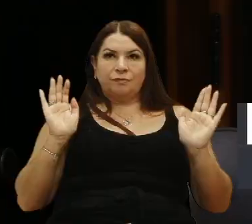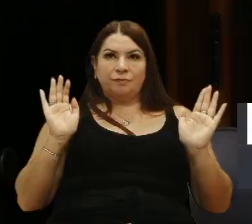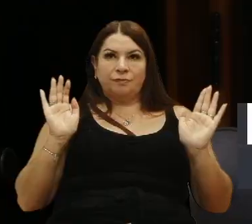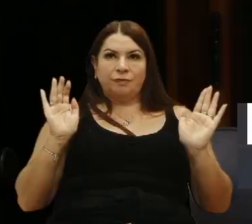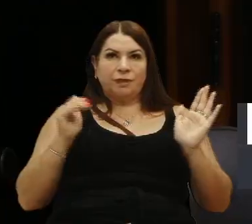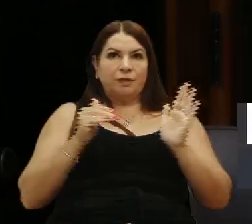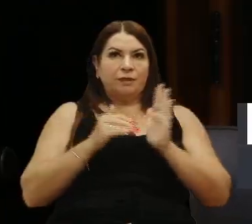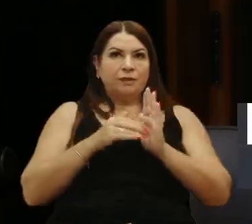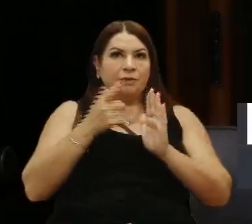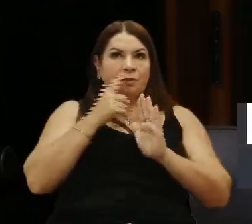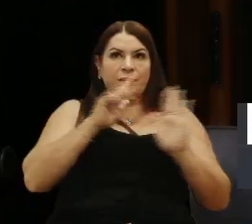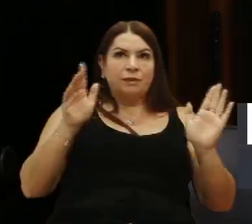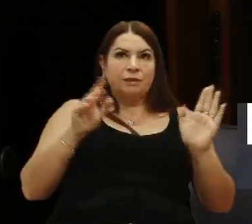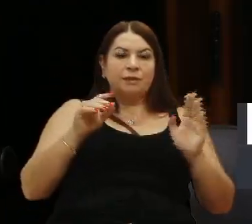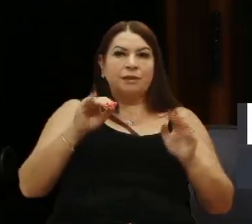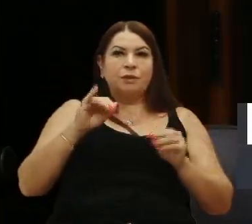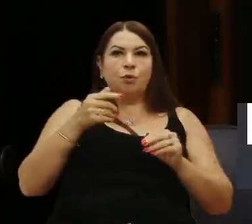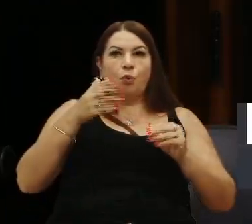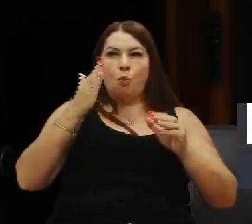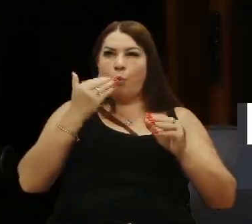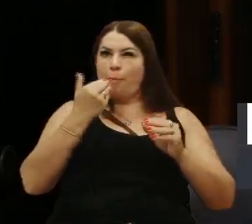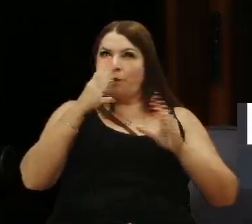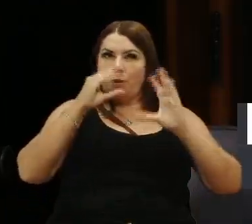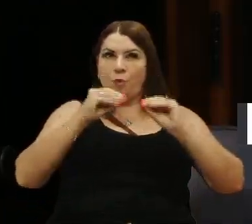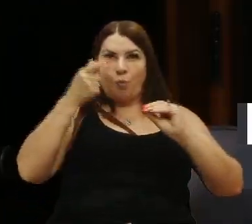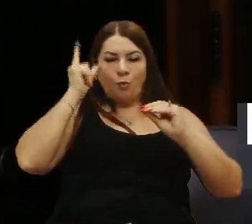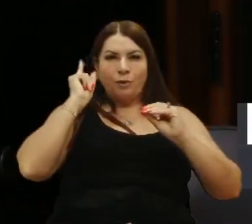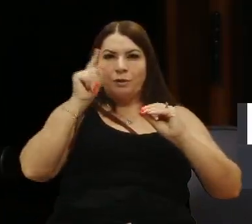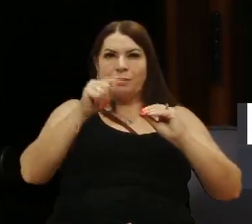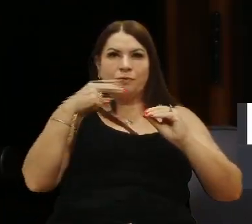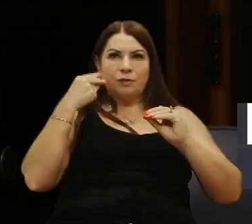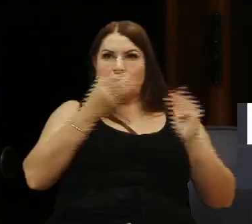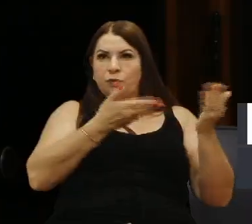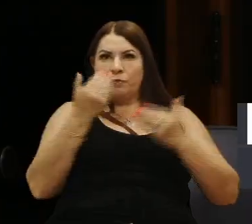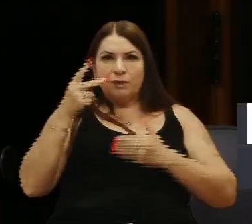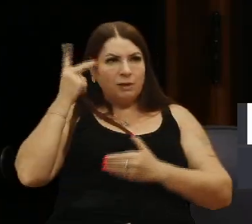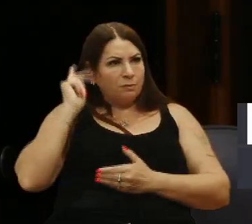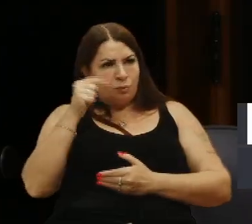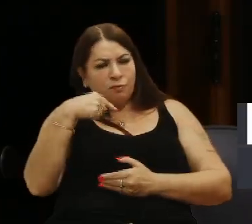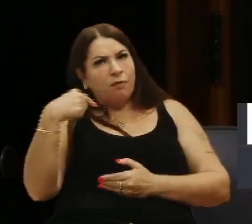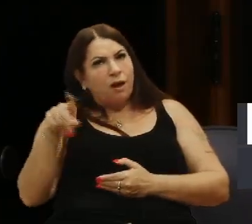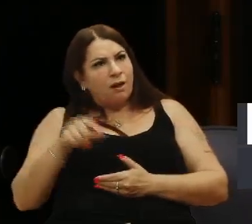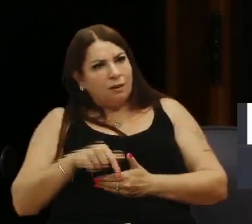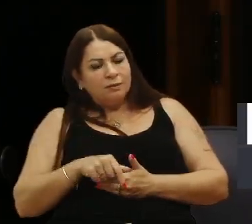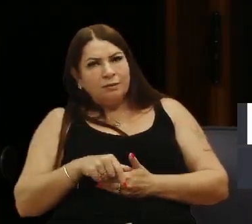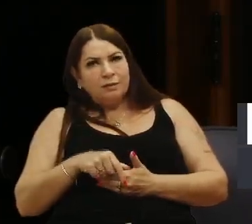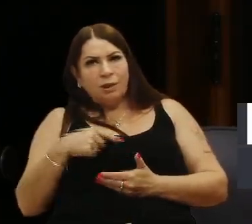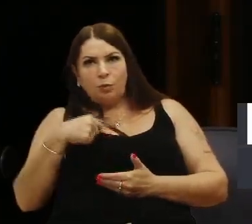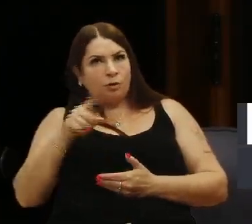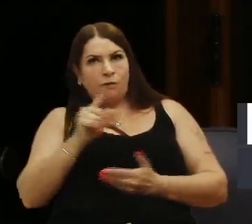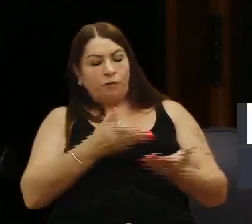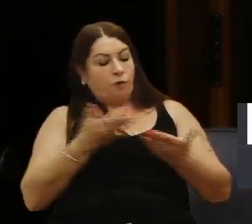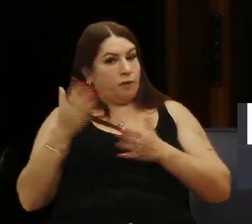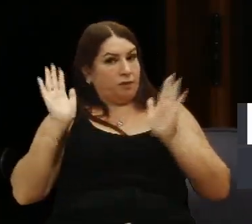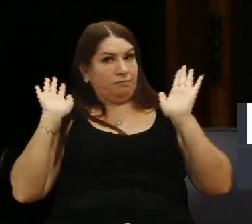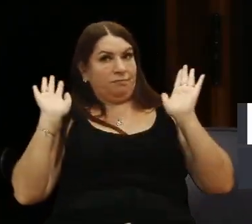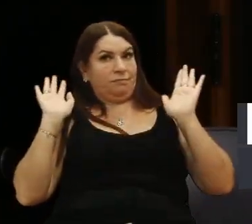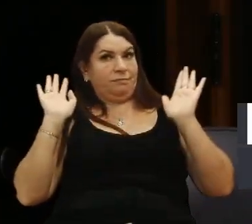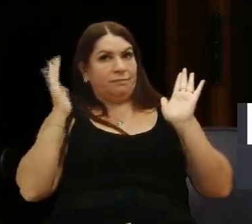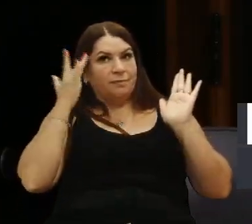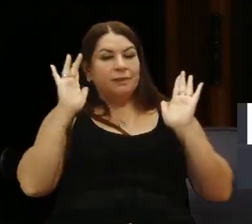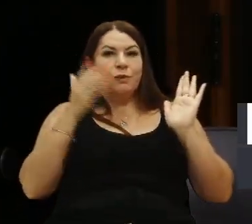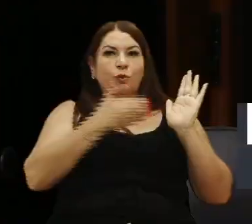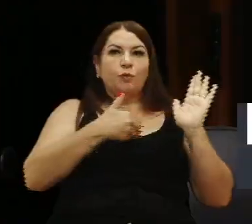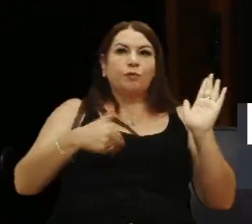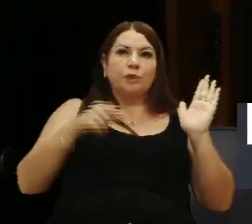até não poder mais. Teve uma janta ontem, até nem os vereadores não foram convidados, Iago. Não sei se tu estava lá, vereador. Eu também não fui, não sei. Sei que o